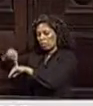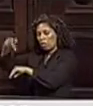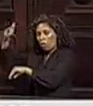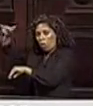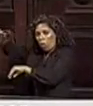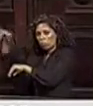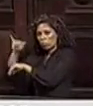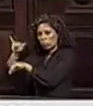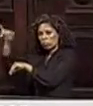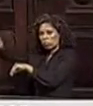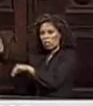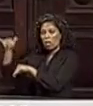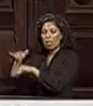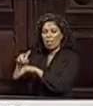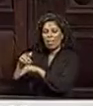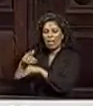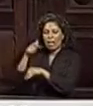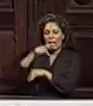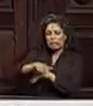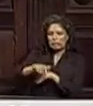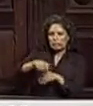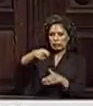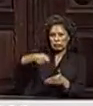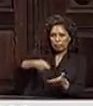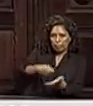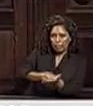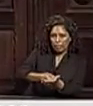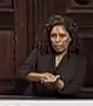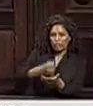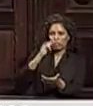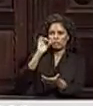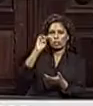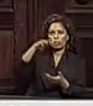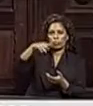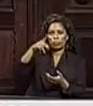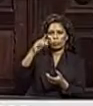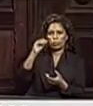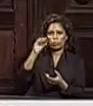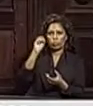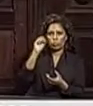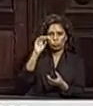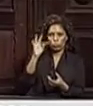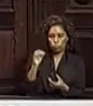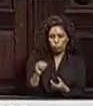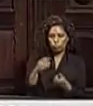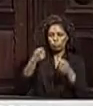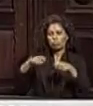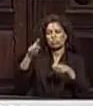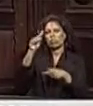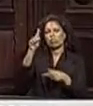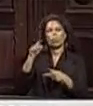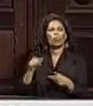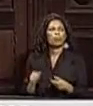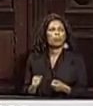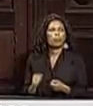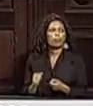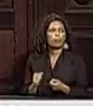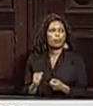todo o aparato de grande porte do maquinário desse setor, que agora estará isento de importação. Ora,